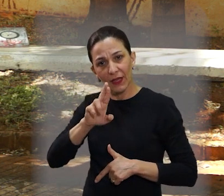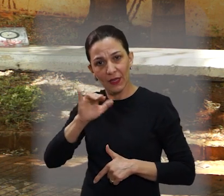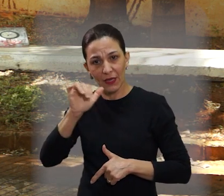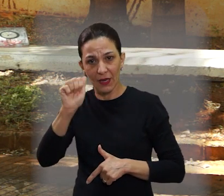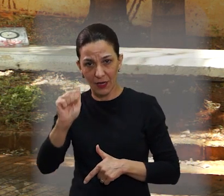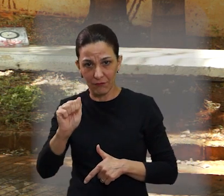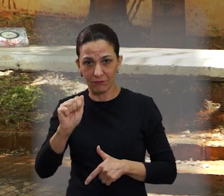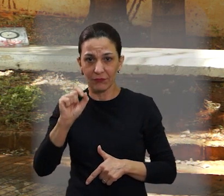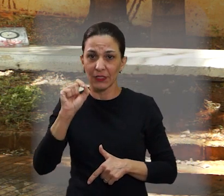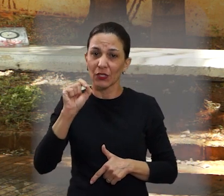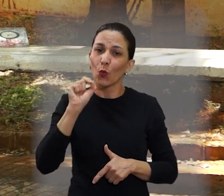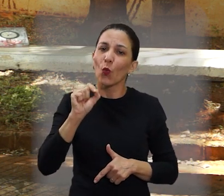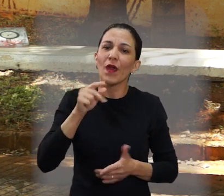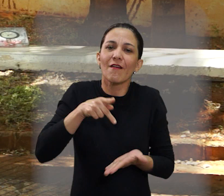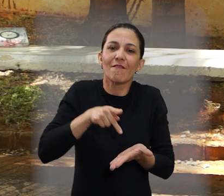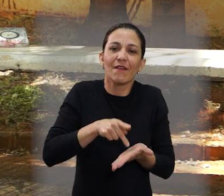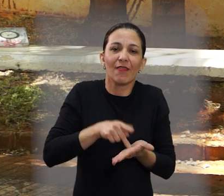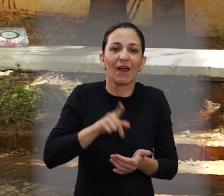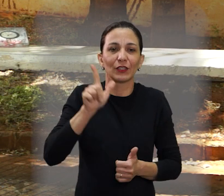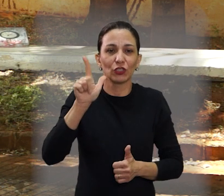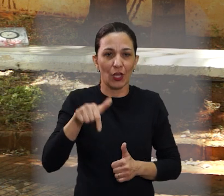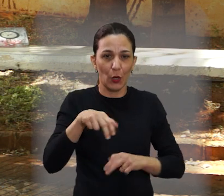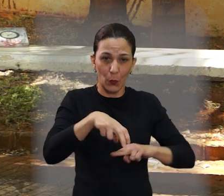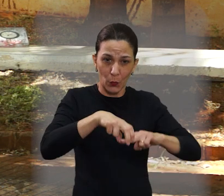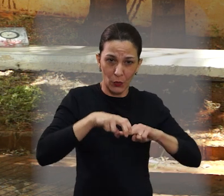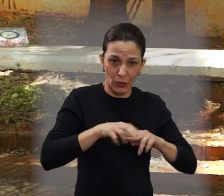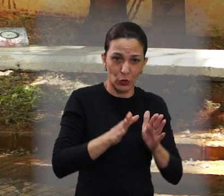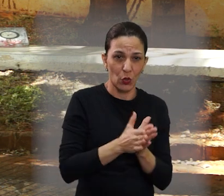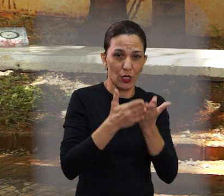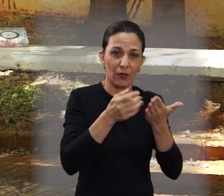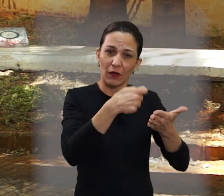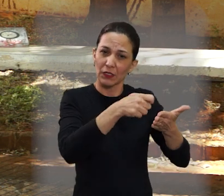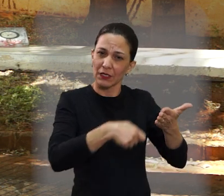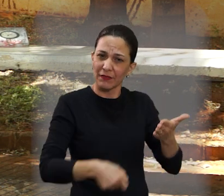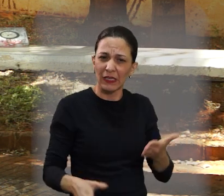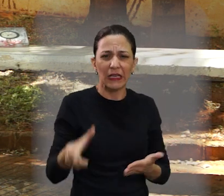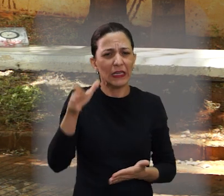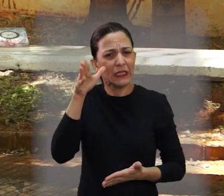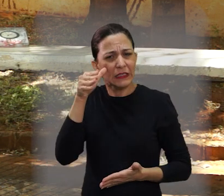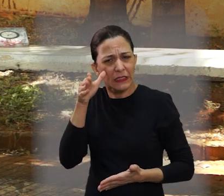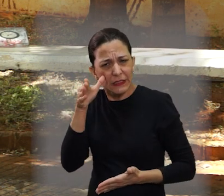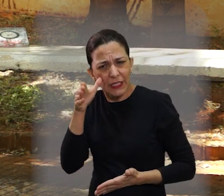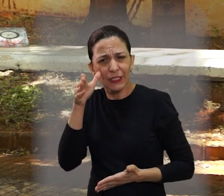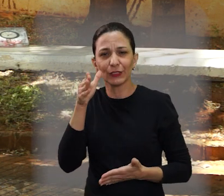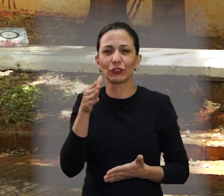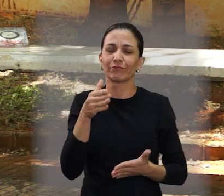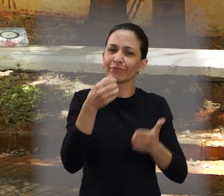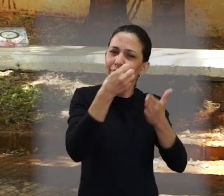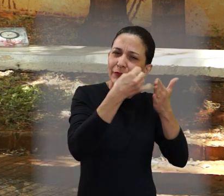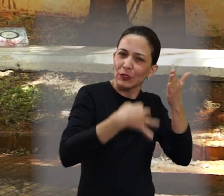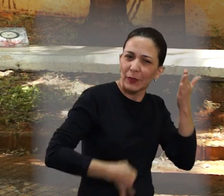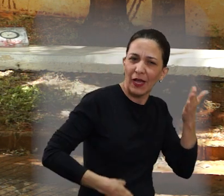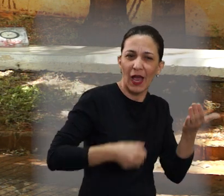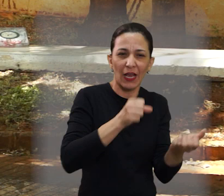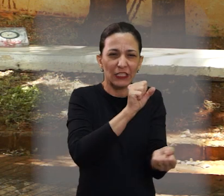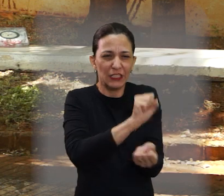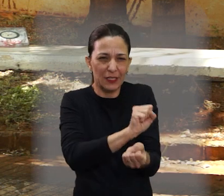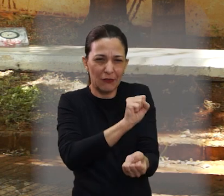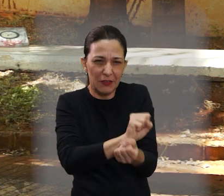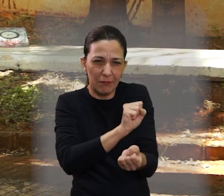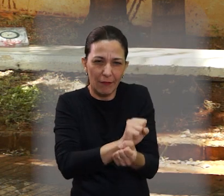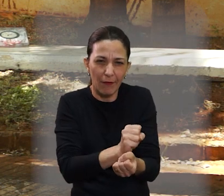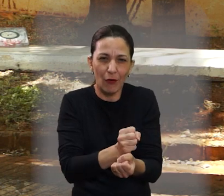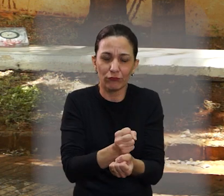dele, que ele é do Candomblé, e ele falou, olha, eu tenho uma história aqui para você que você vai